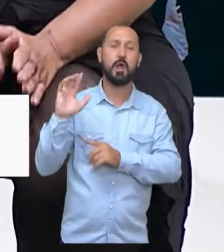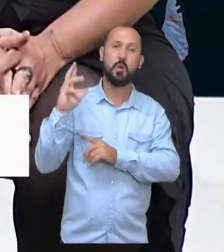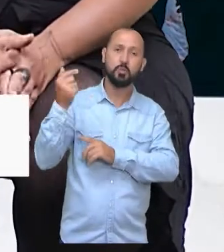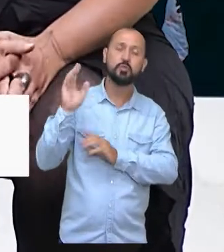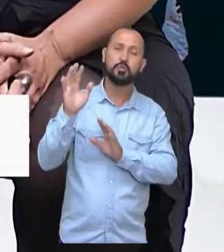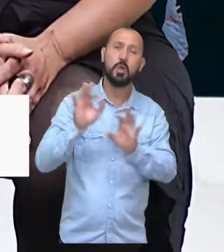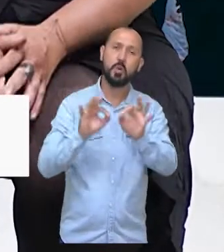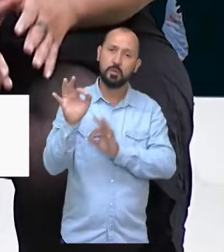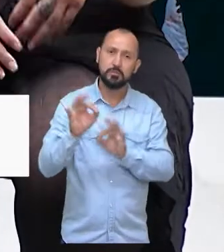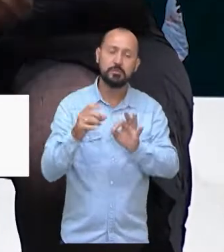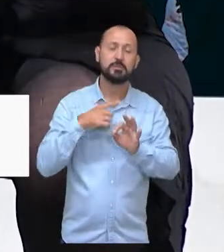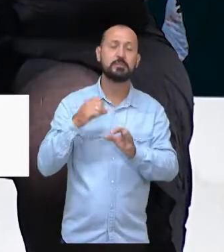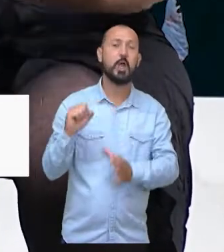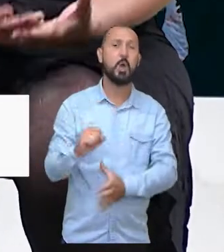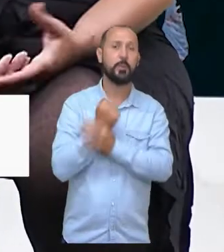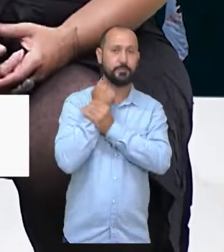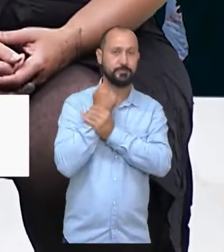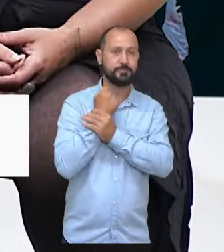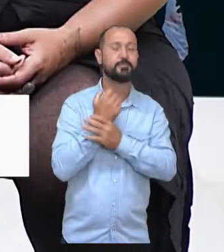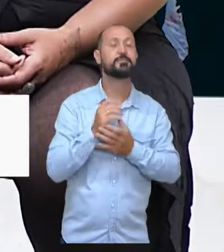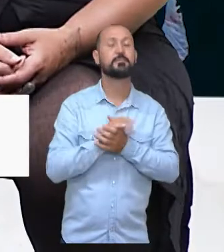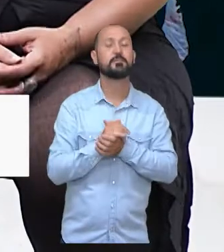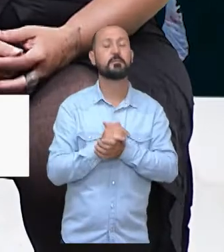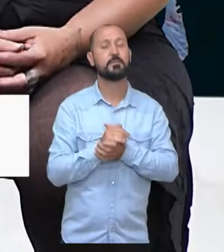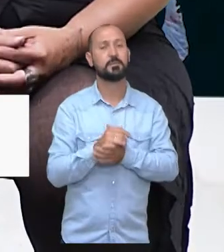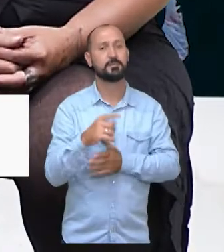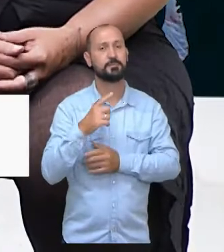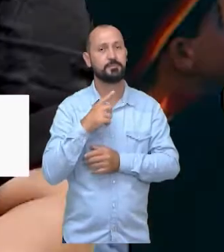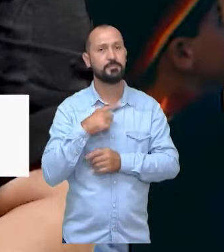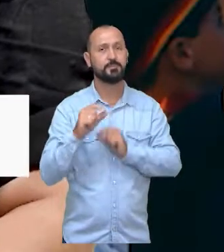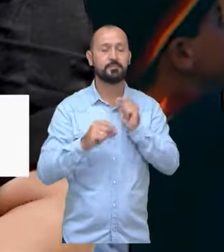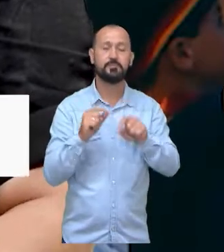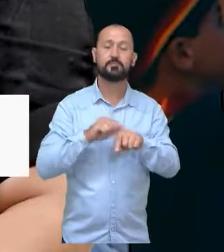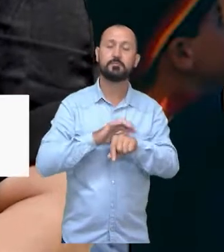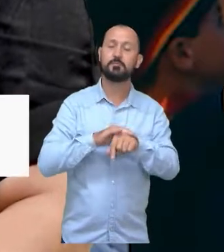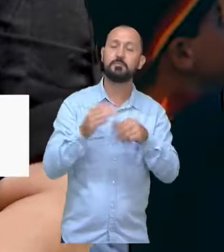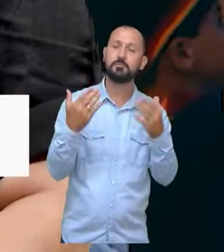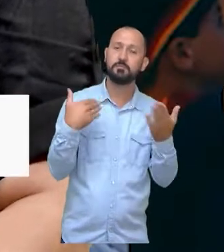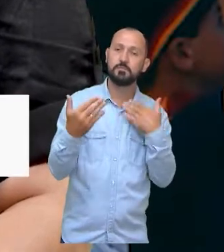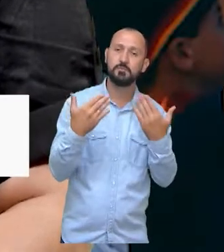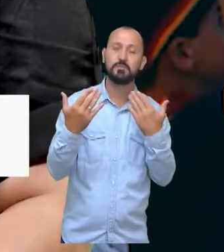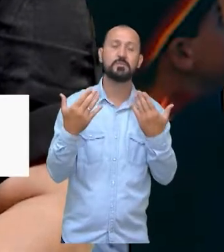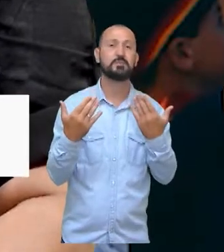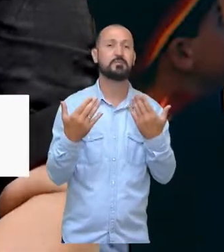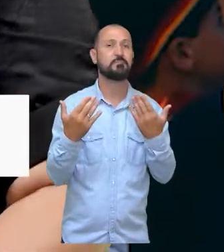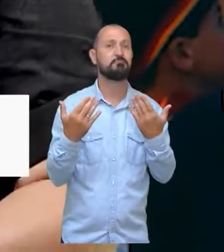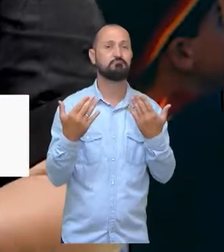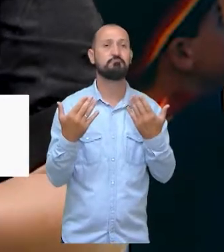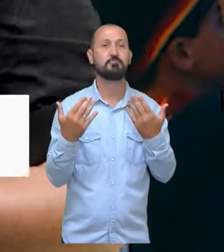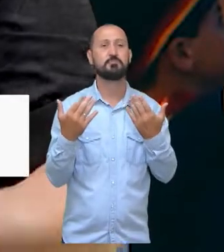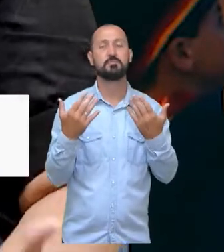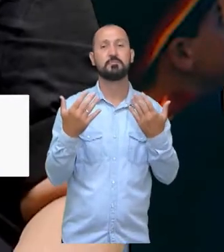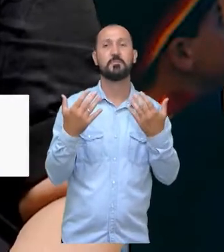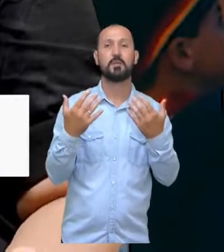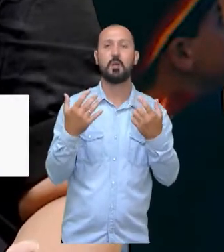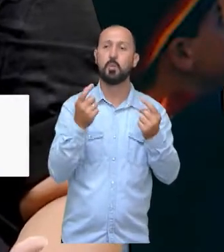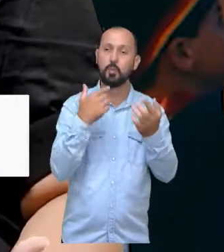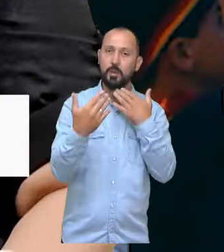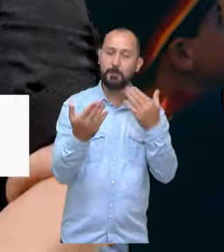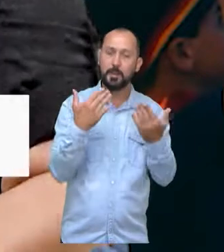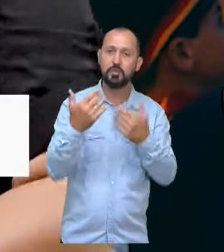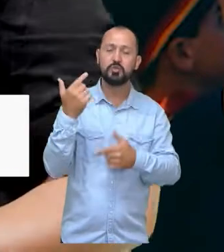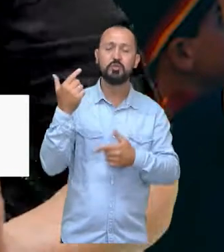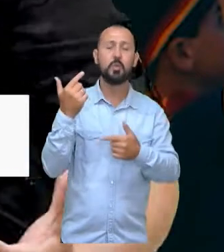têm asseguradas, né? Então a gente tem ali dialogado, feito esses diálogos, é um debate tanto político